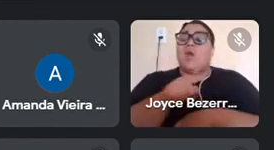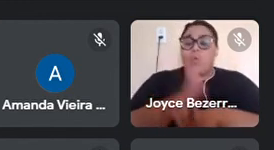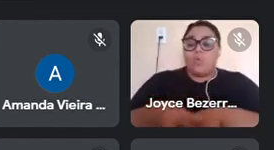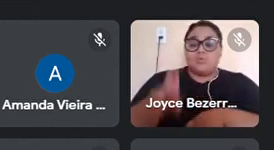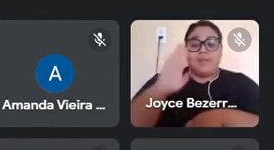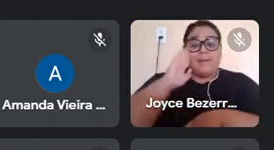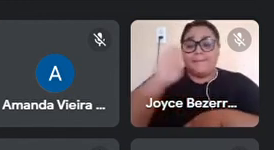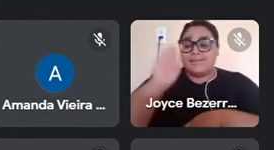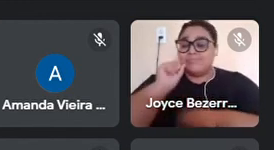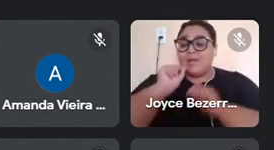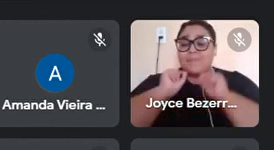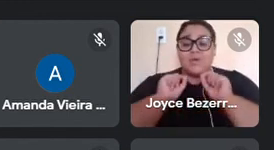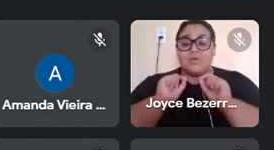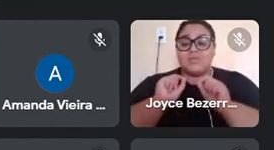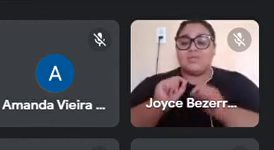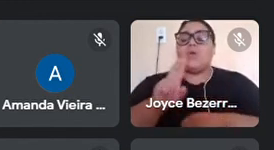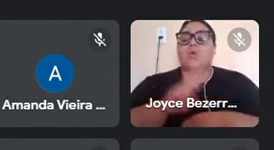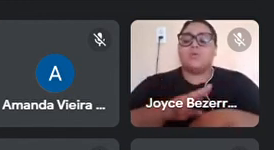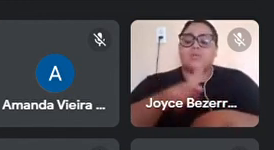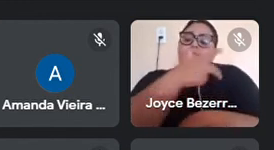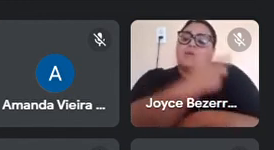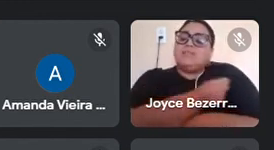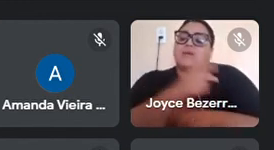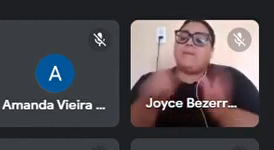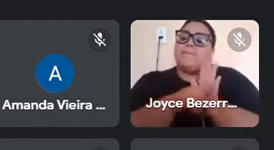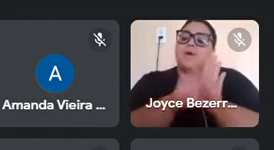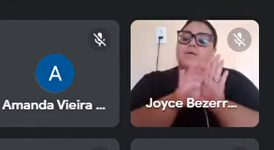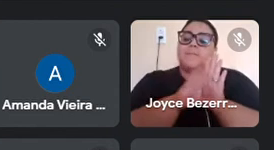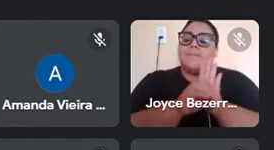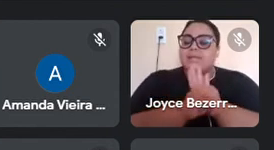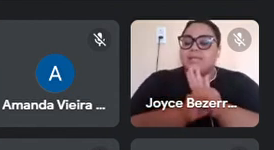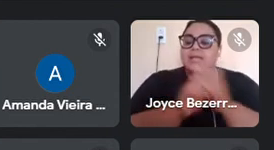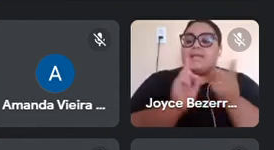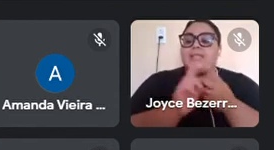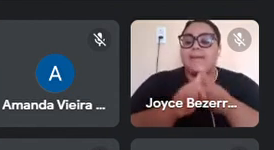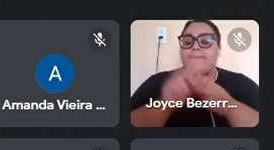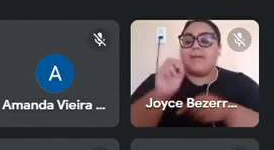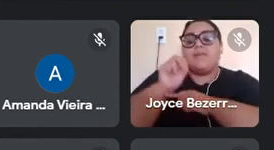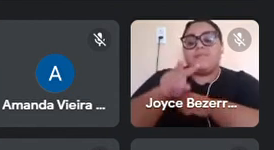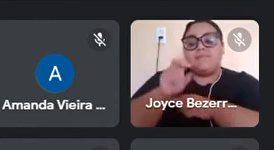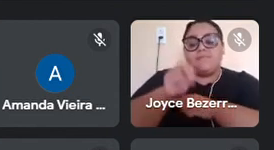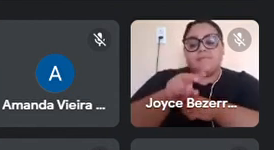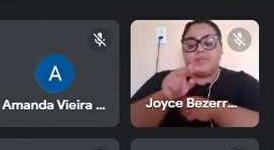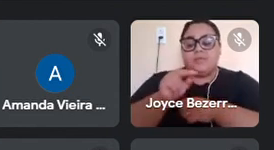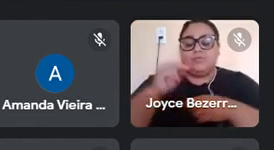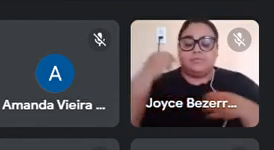principalmente para fazer vacinas de bactérias e de vírus, ok?